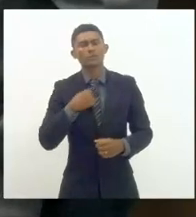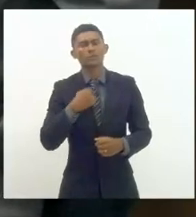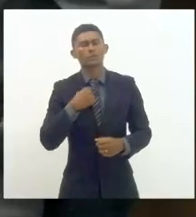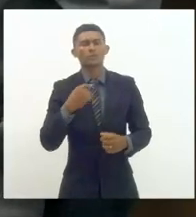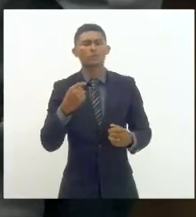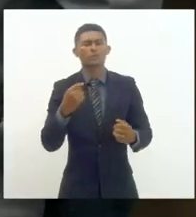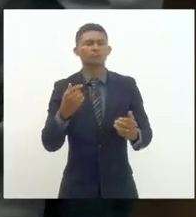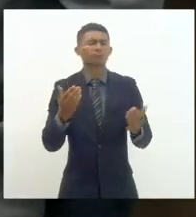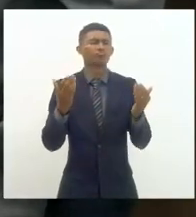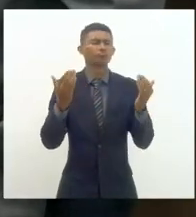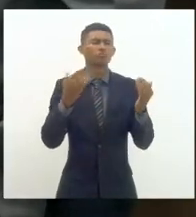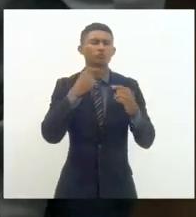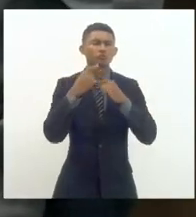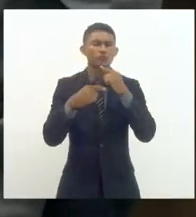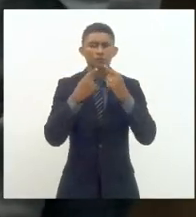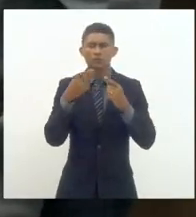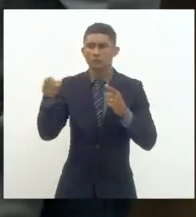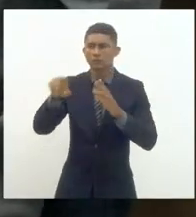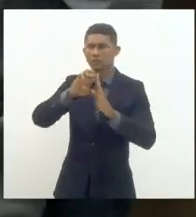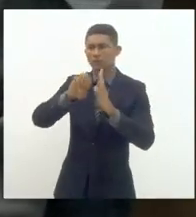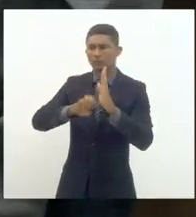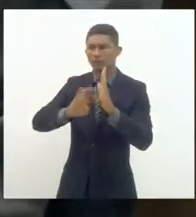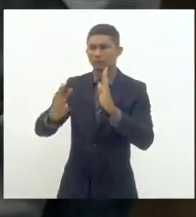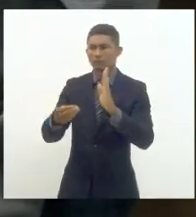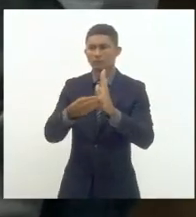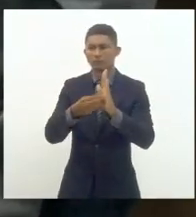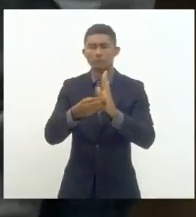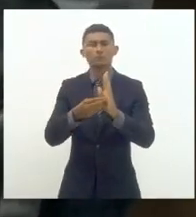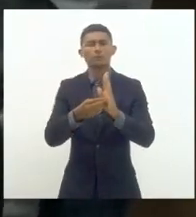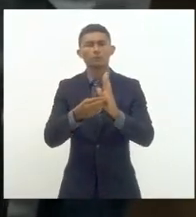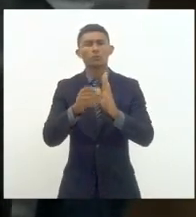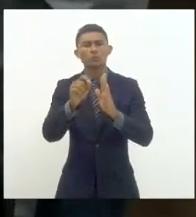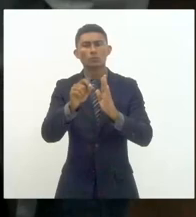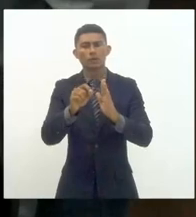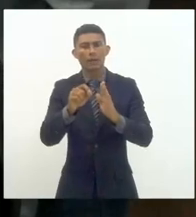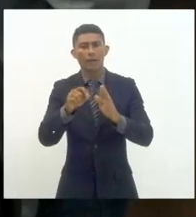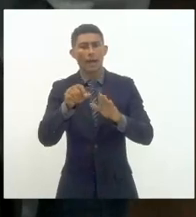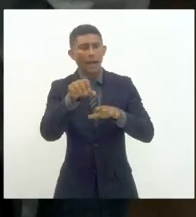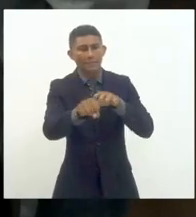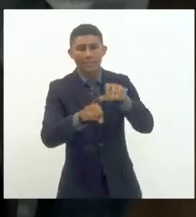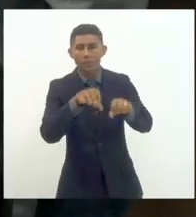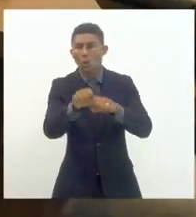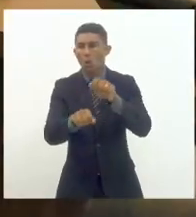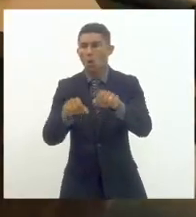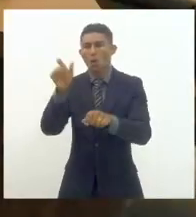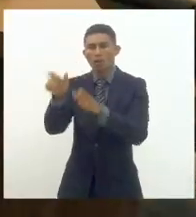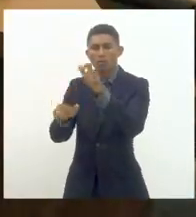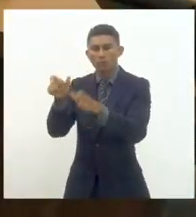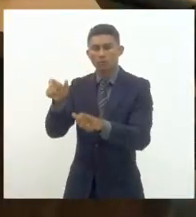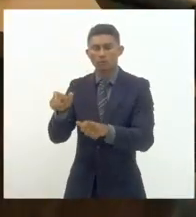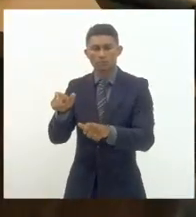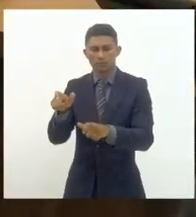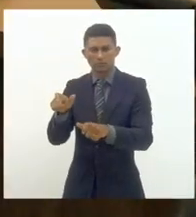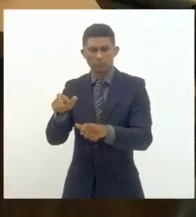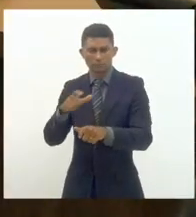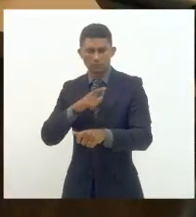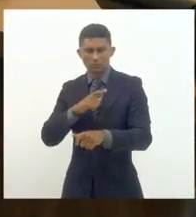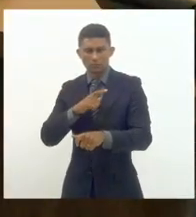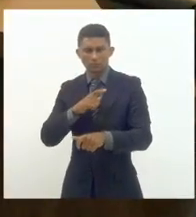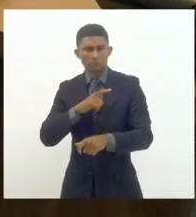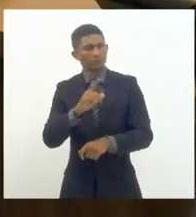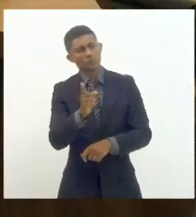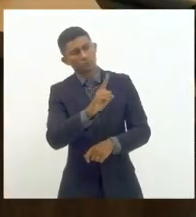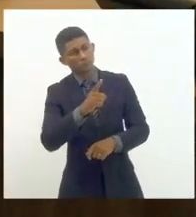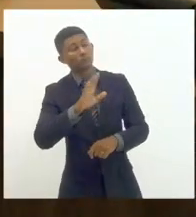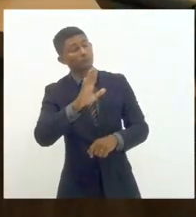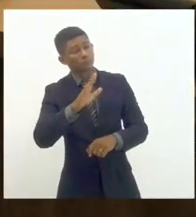Tem emenda de Vossa Excelência para retirar caçador, é isso? Não, senhor, não tem. mas eu tenho direito de